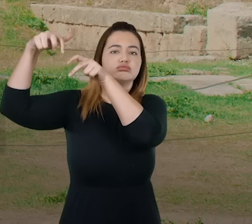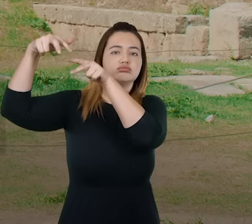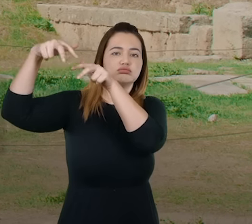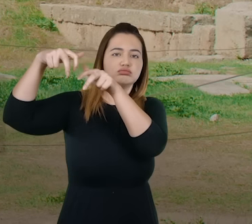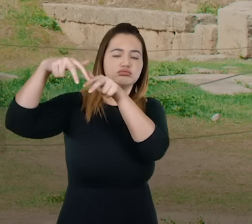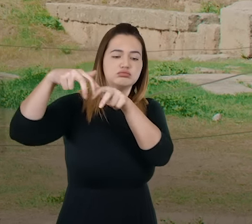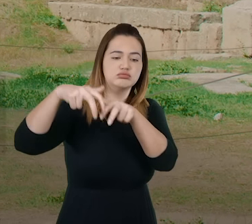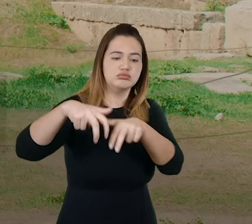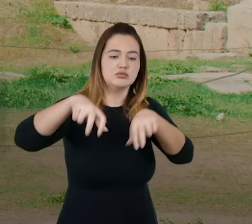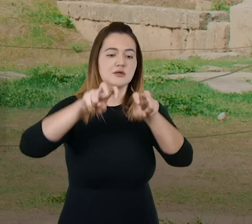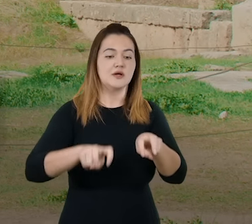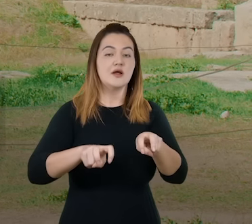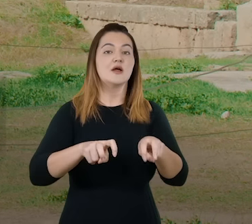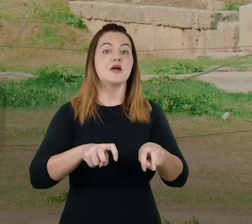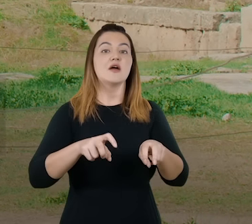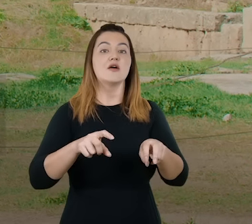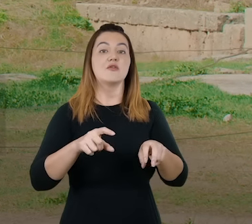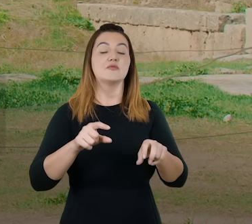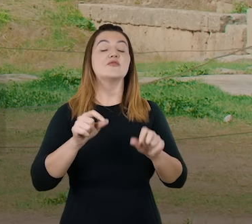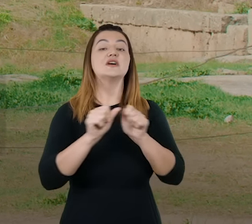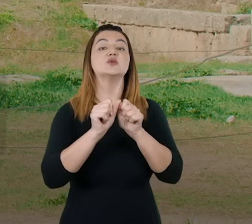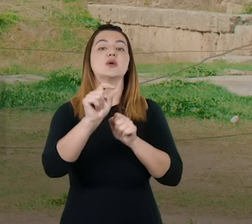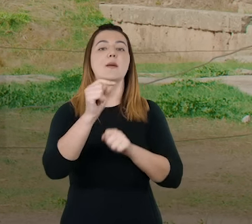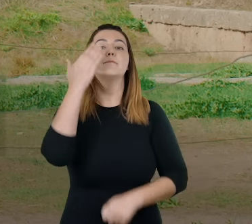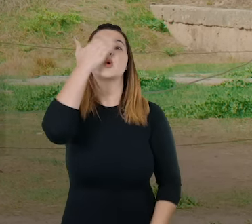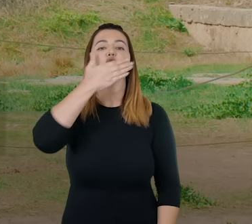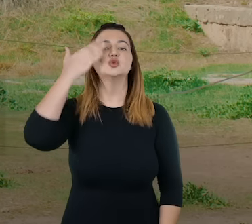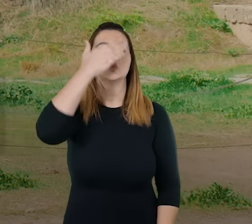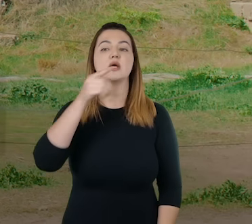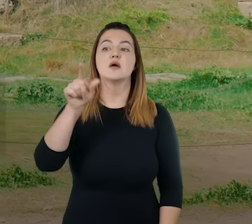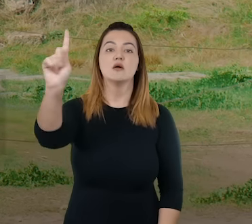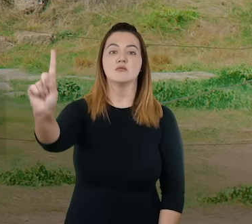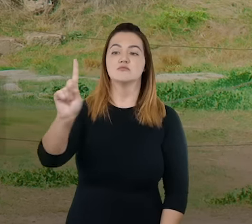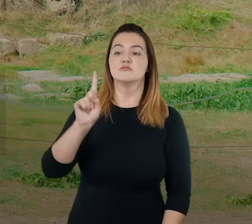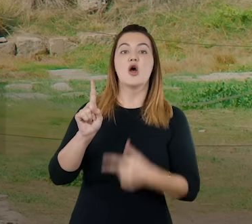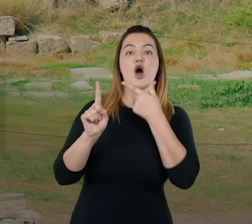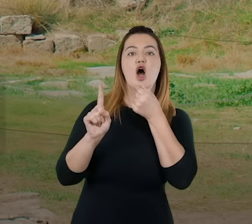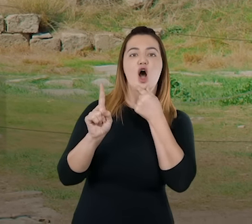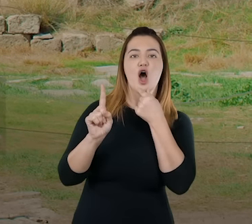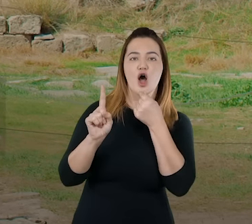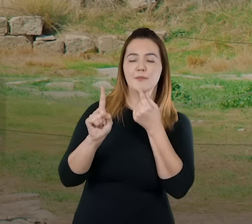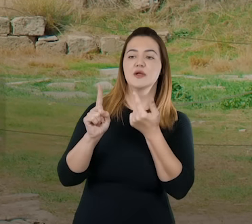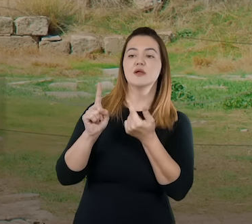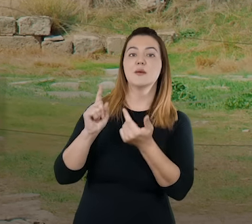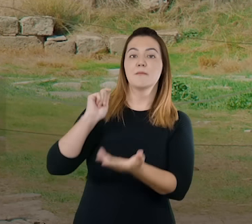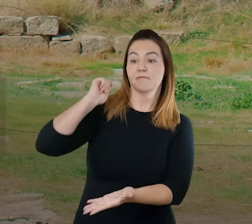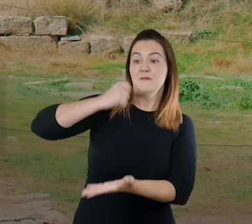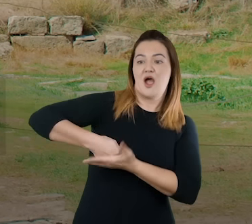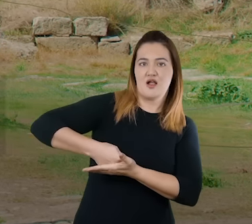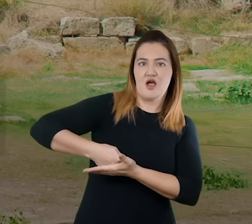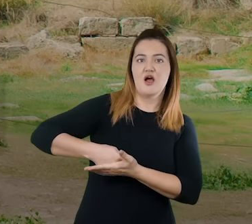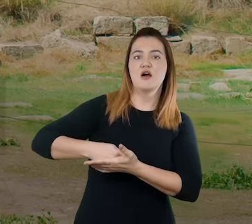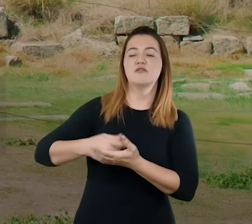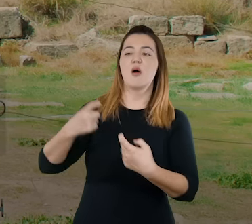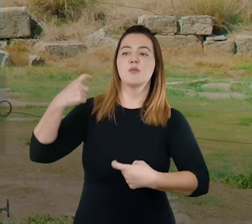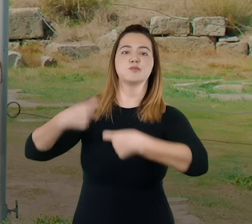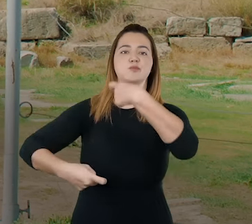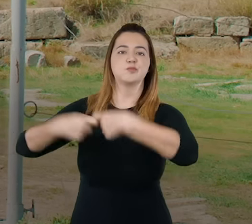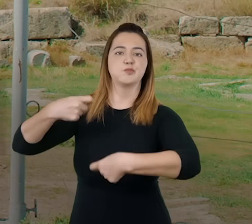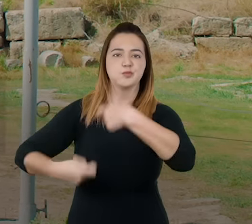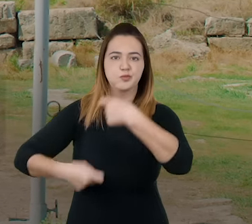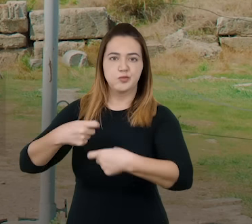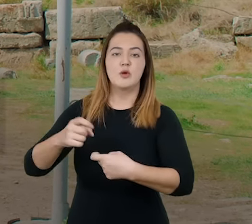estou, se prostituíam e esse dinheiro da prostituição era usado para a manutenção, para o sustento desse